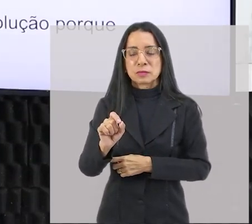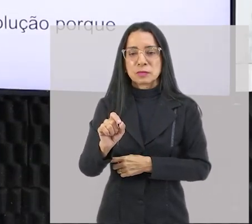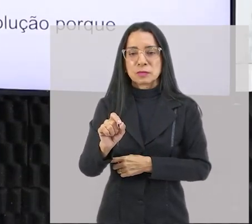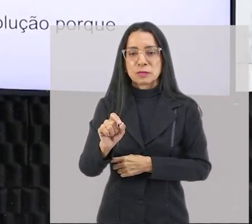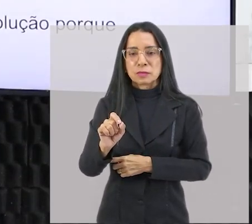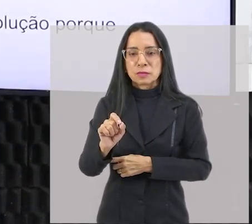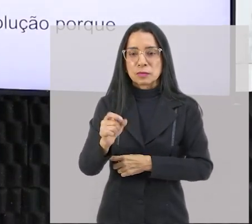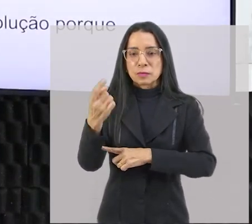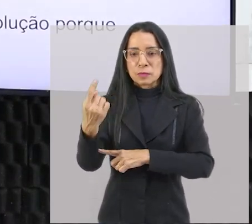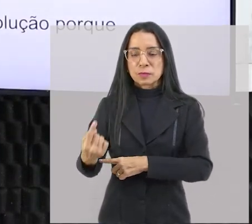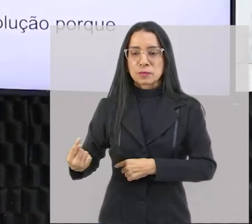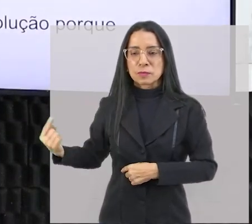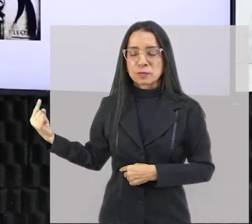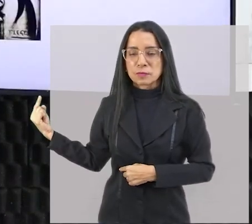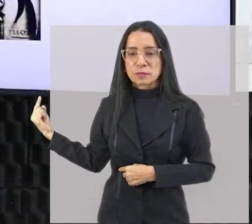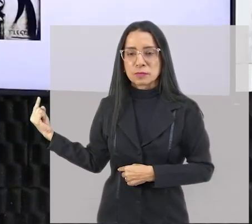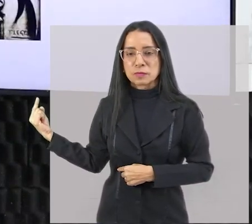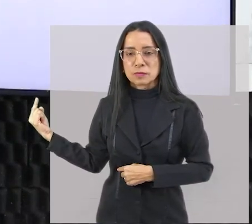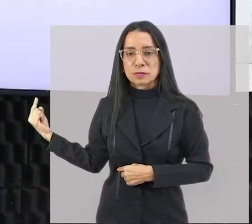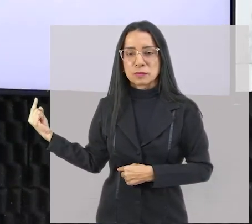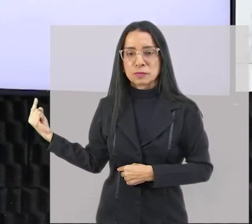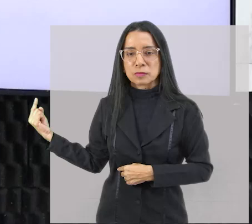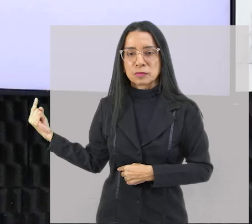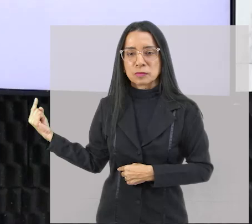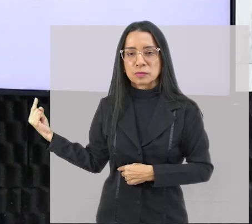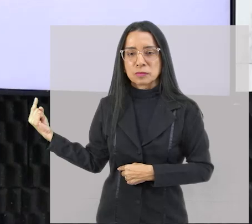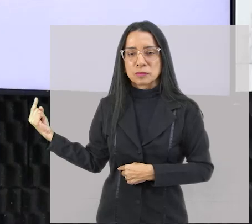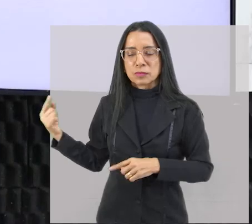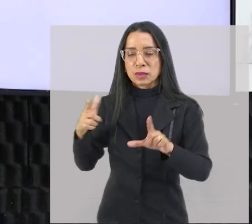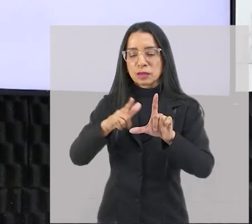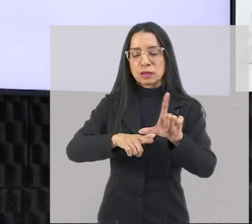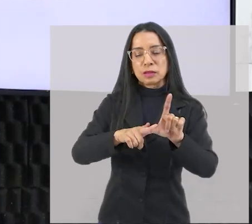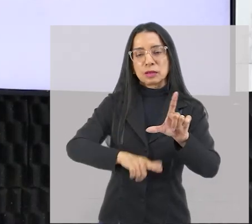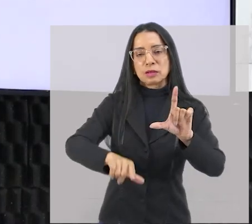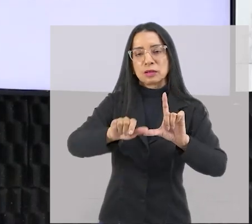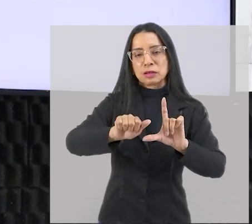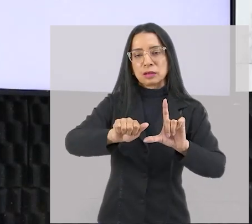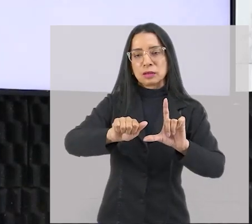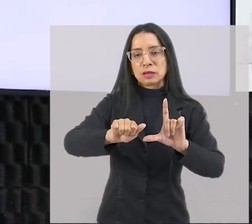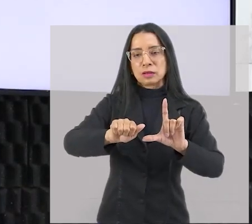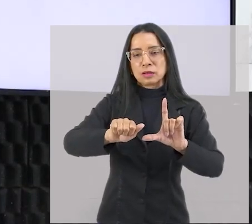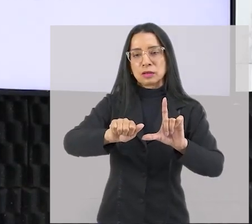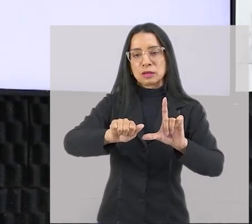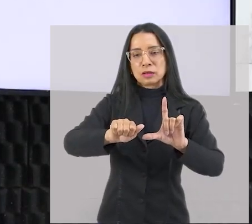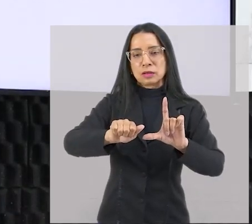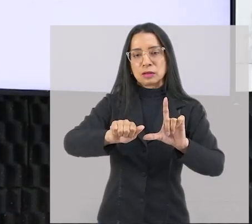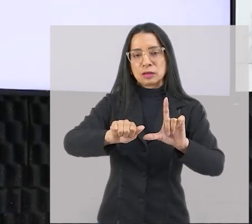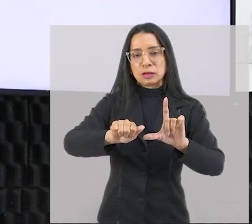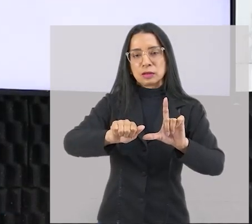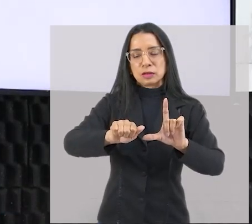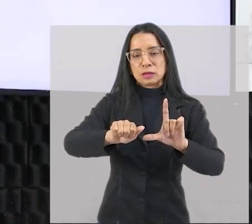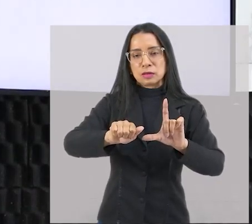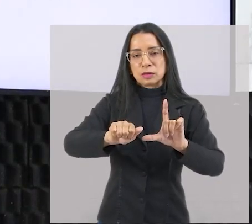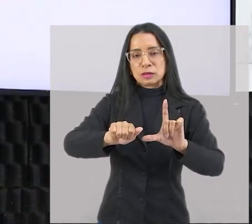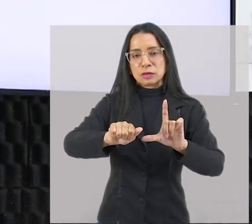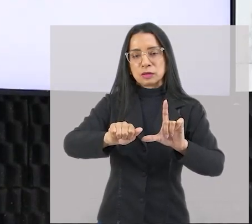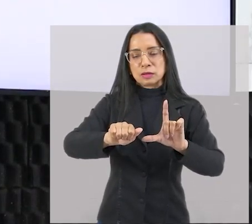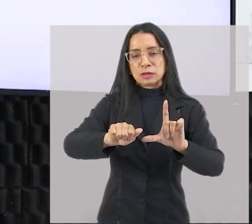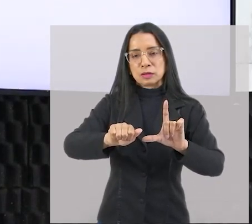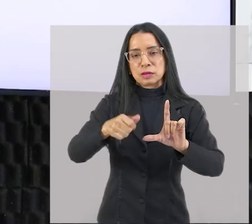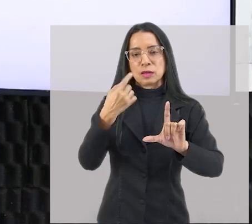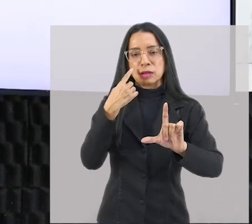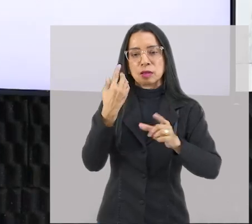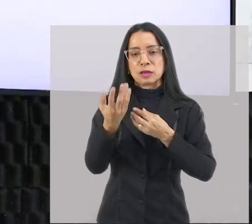O quadro Soldados Jogando Cartas explora uma uniformidade de tons como crítica à industrialização, levar